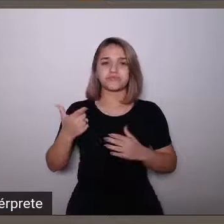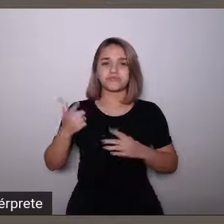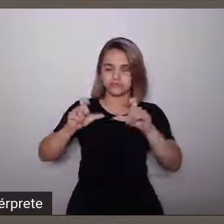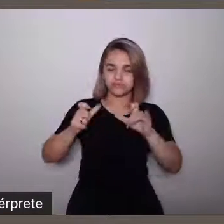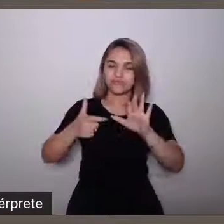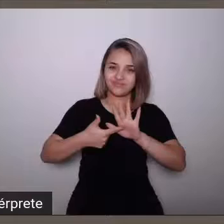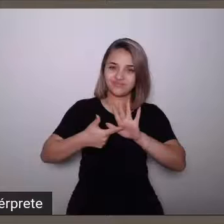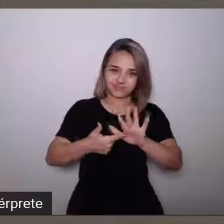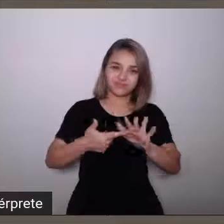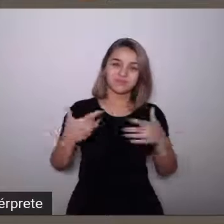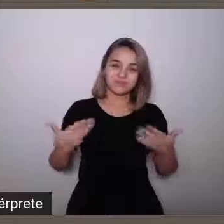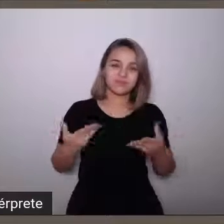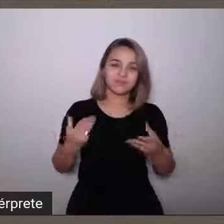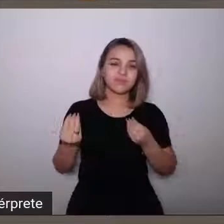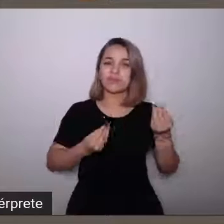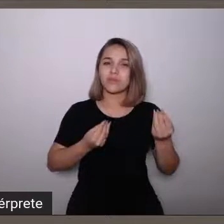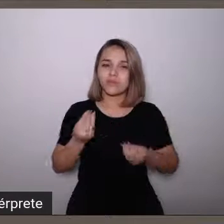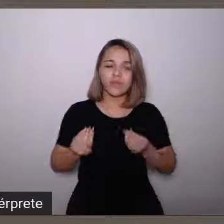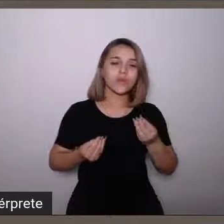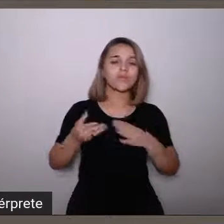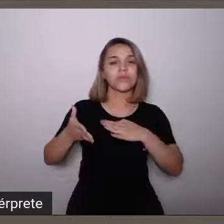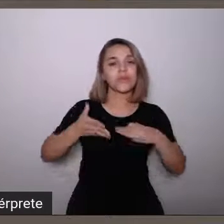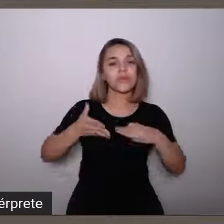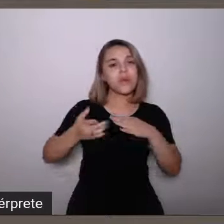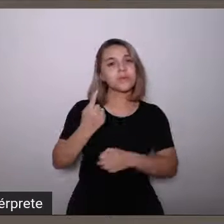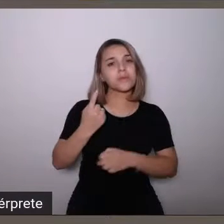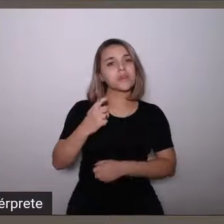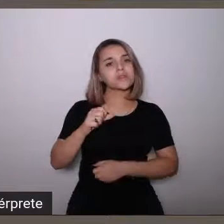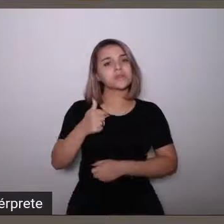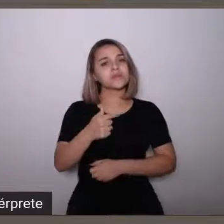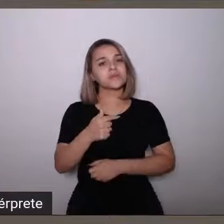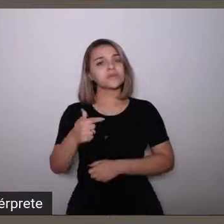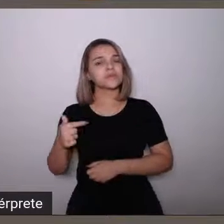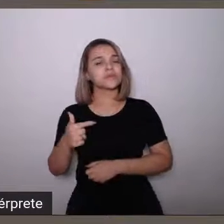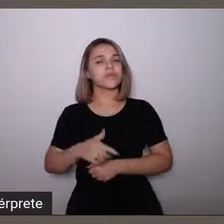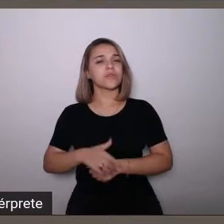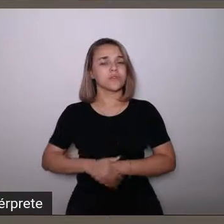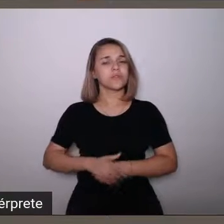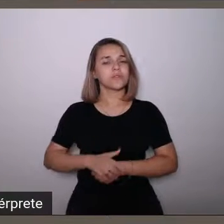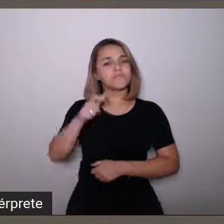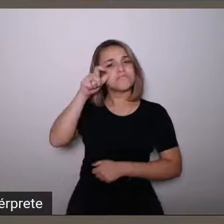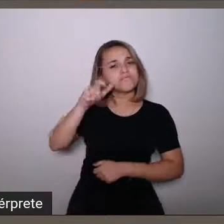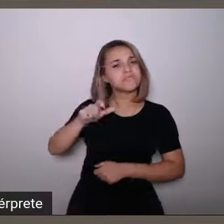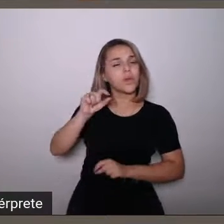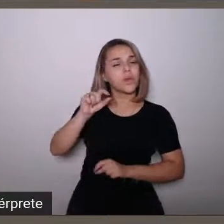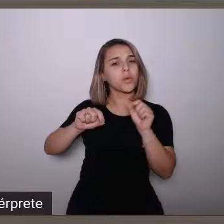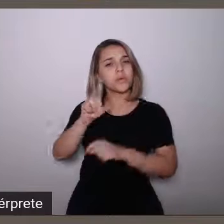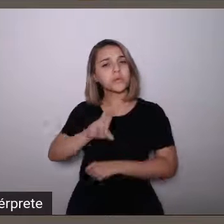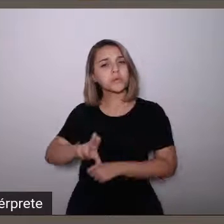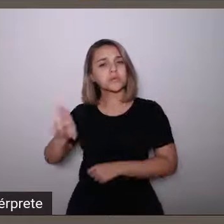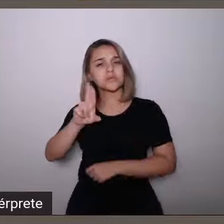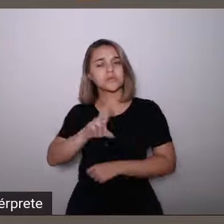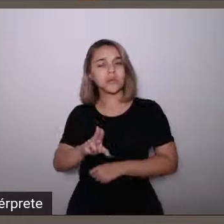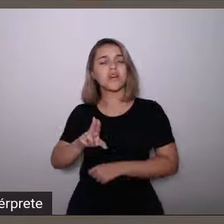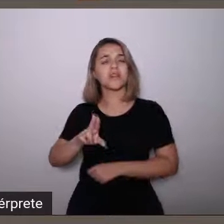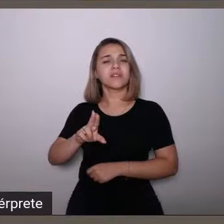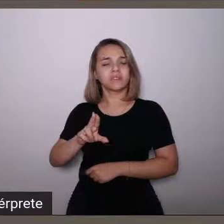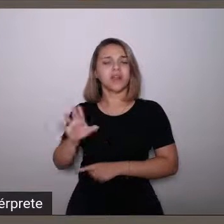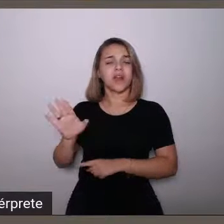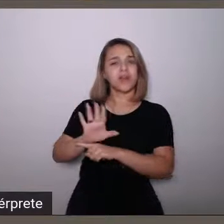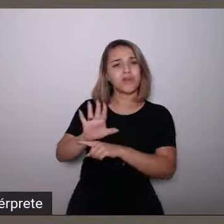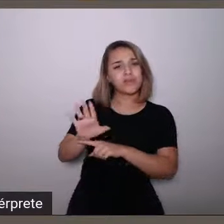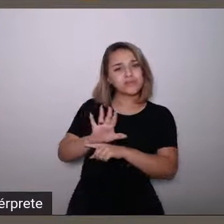os modernistas de 22 já estavam interessados como utilizar a fotografia e o cinema como técnicas de leitura, né? O Mário de Andrade